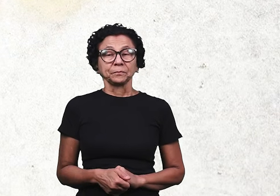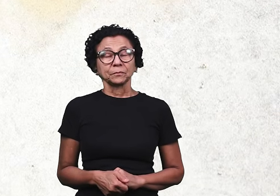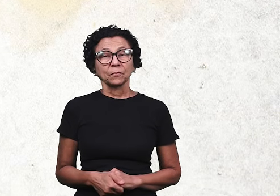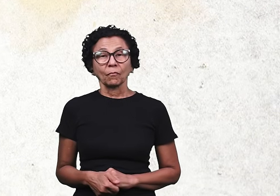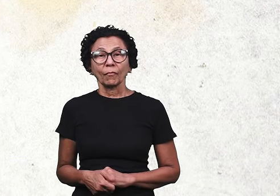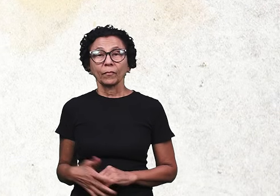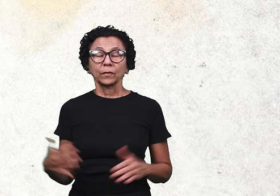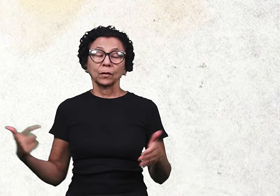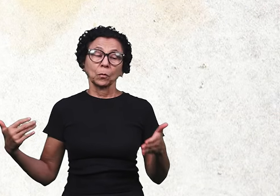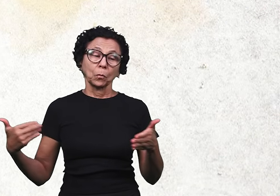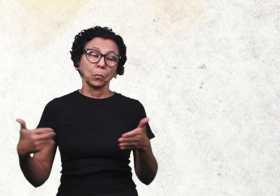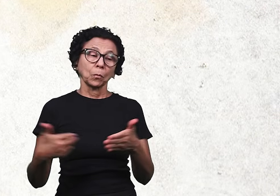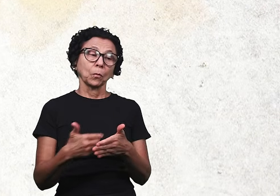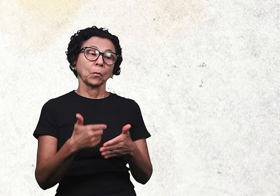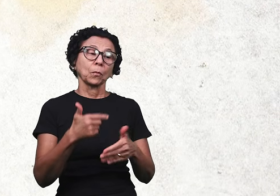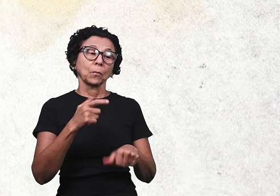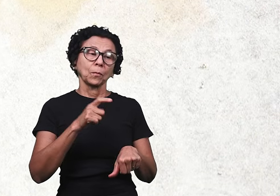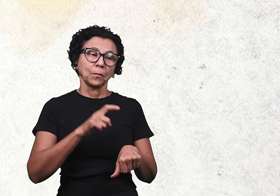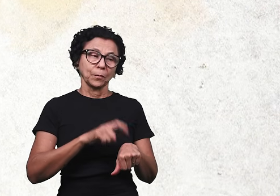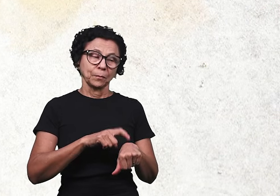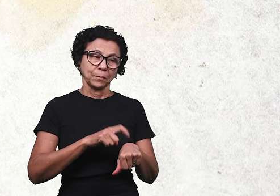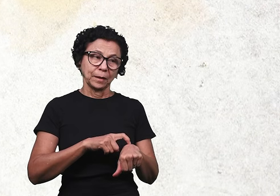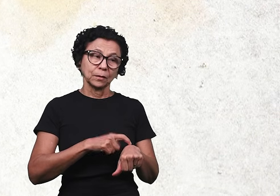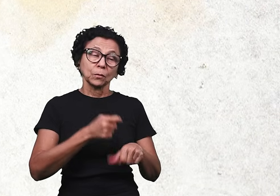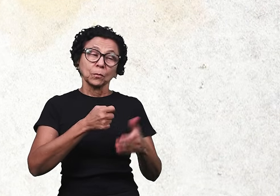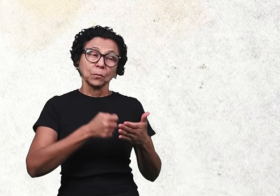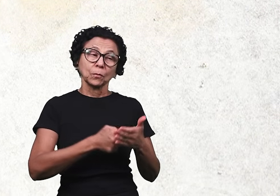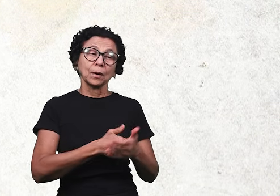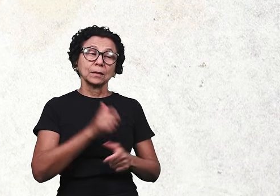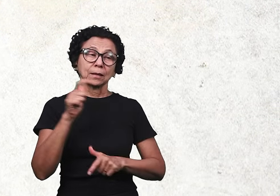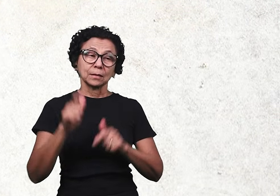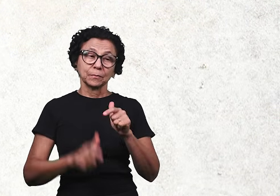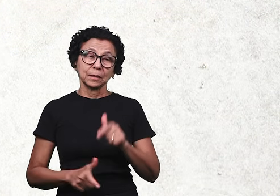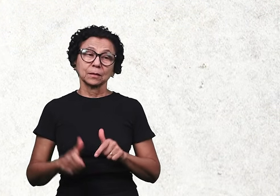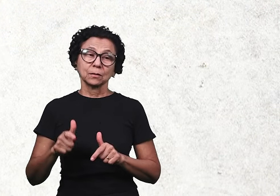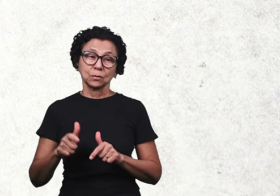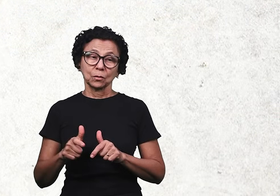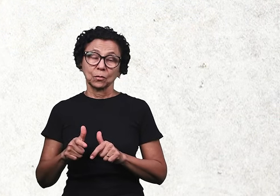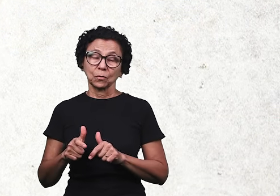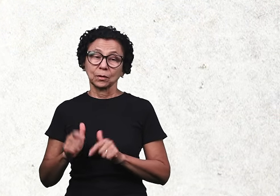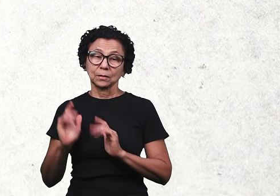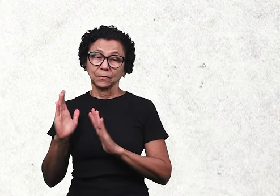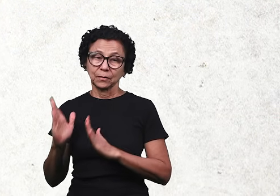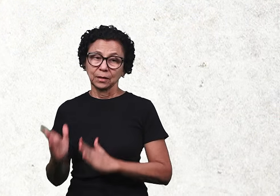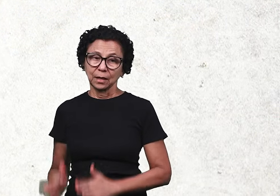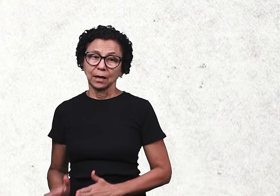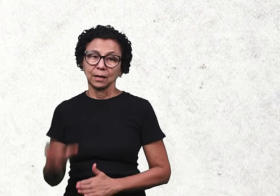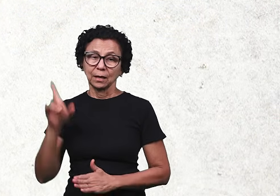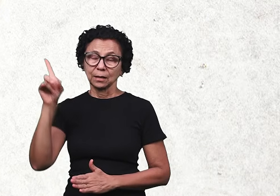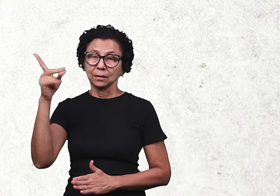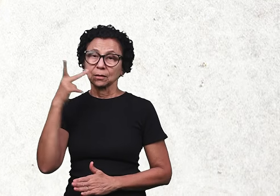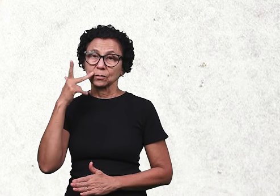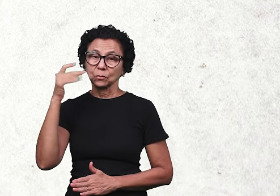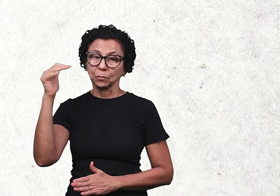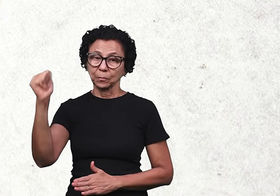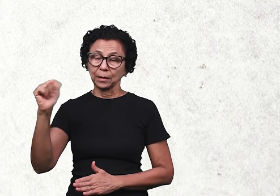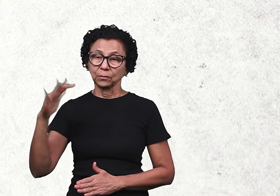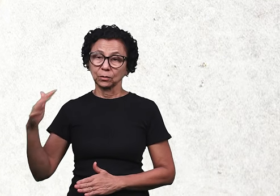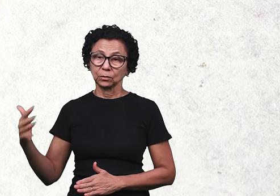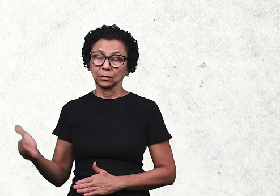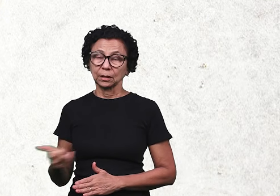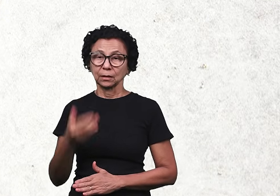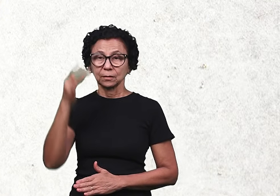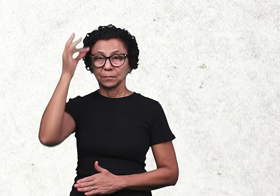hora vem, e agora é, em que os verdadeiros adoradores adorarão o Pai em espírito e